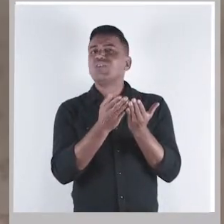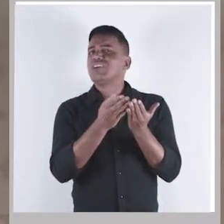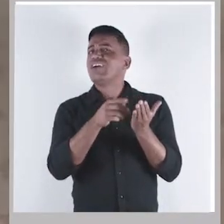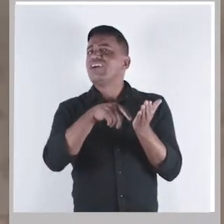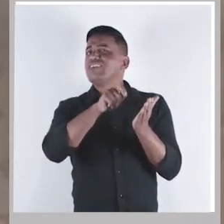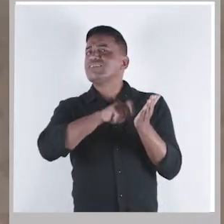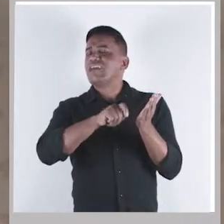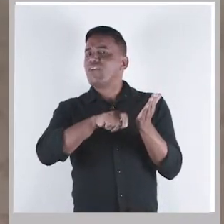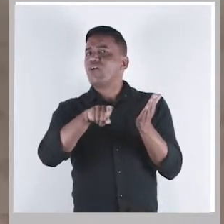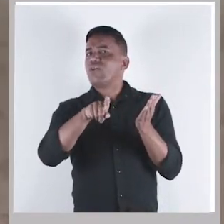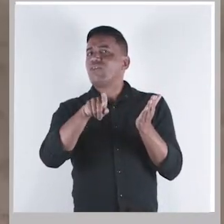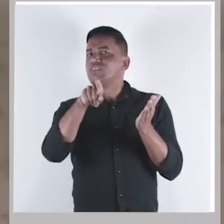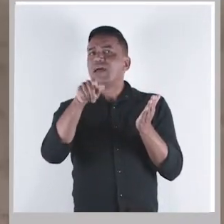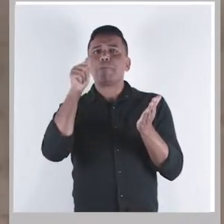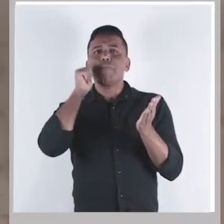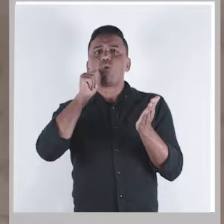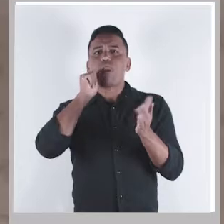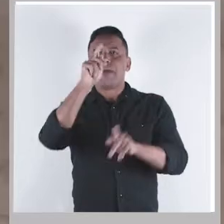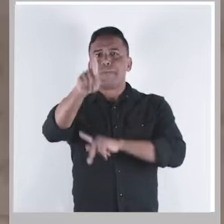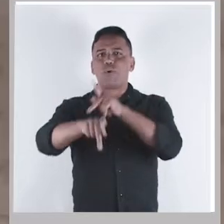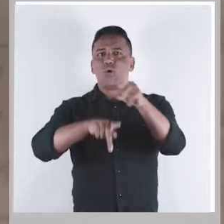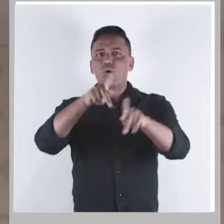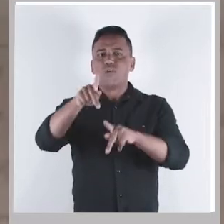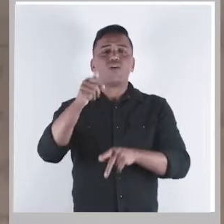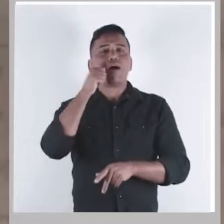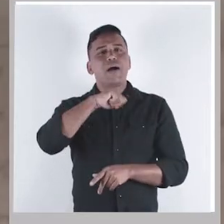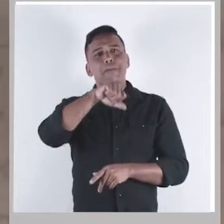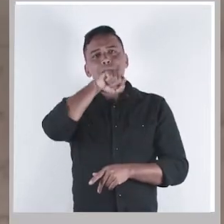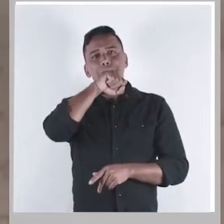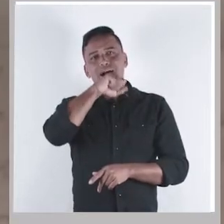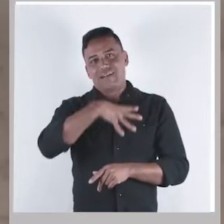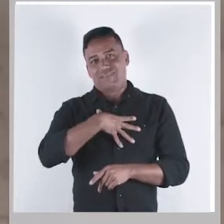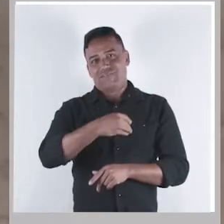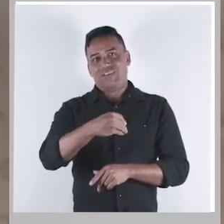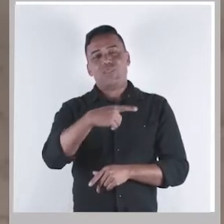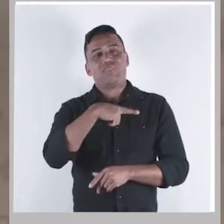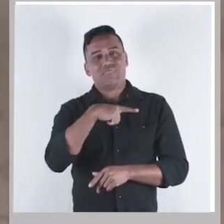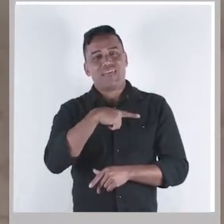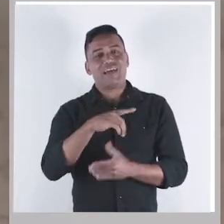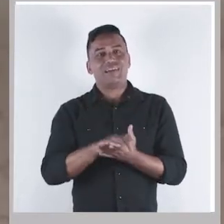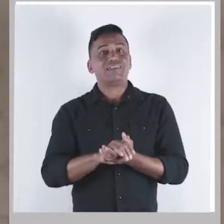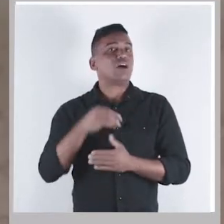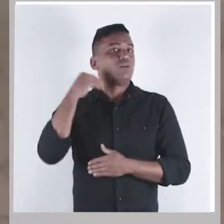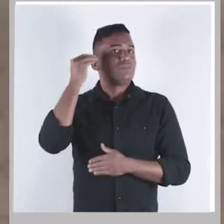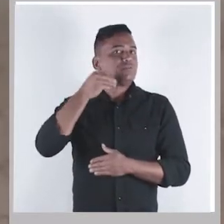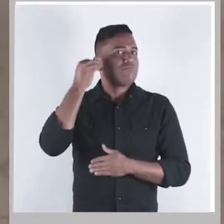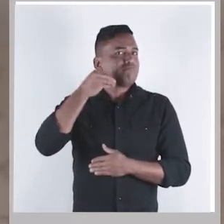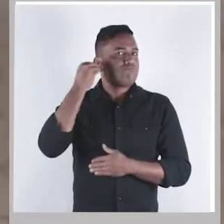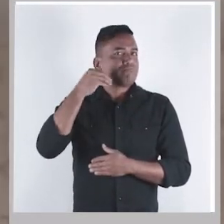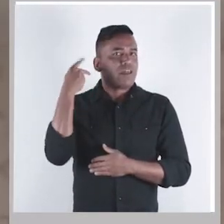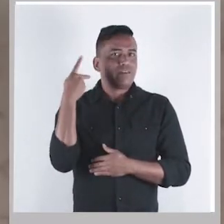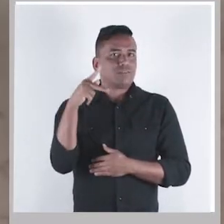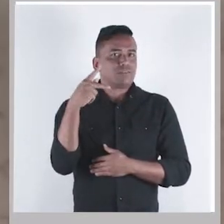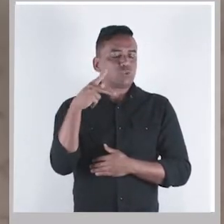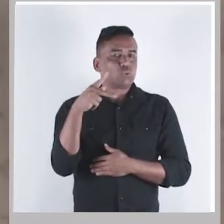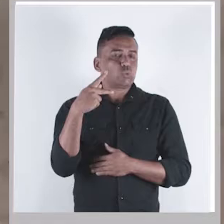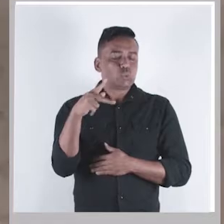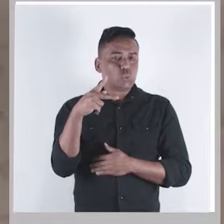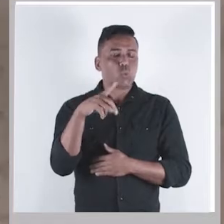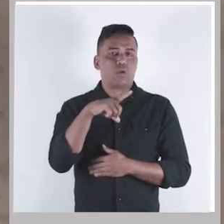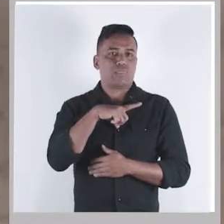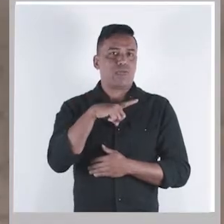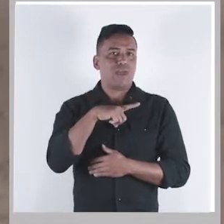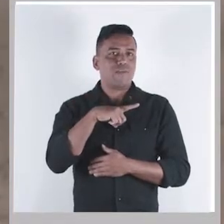que diz muito do Brasil, né? A gente pensar desse lugar e dessa relação que você está dizendo da Clarice com a empregada,